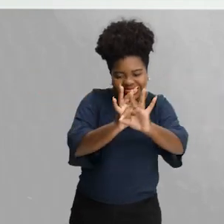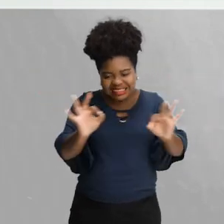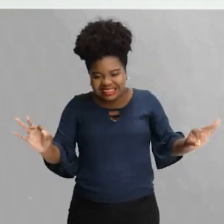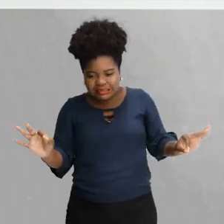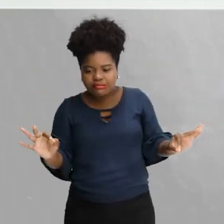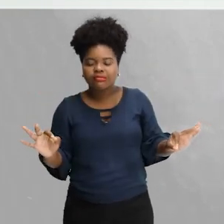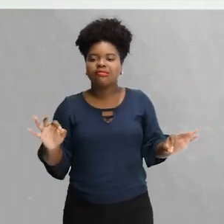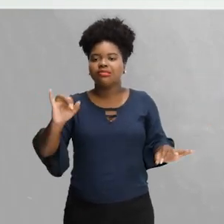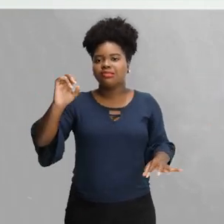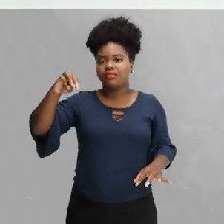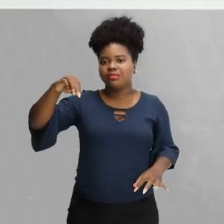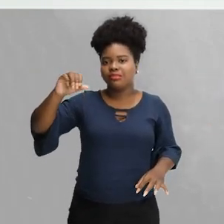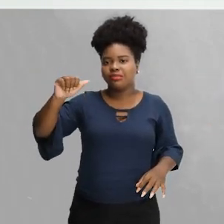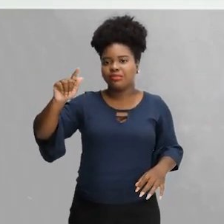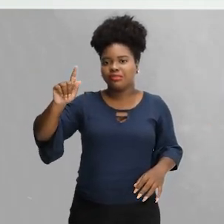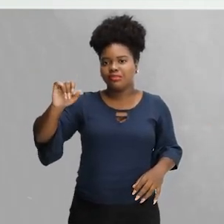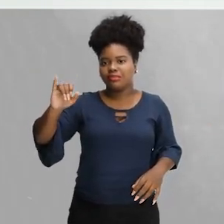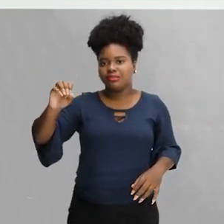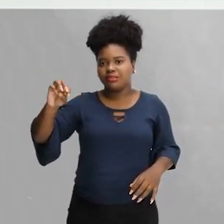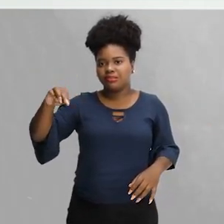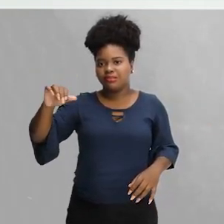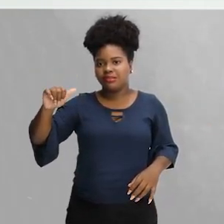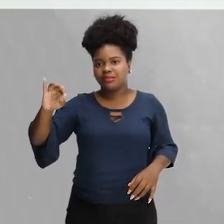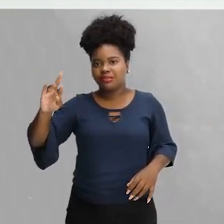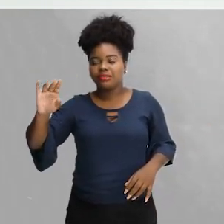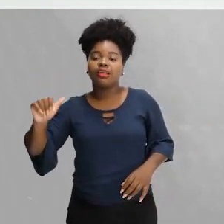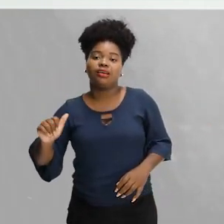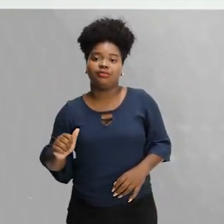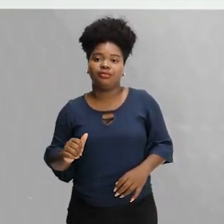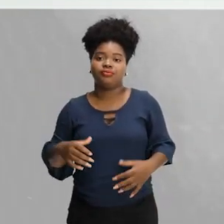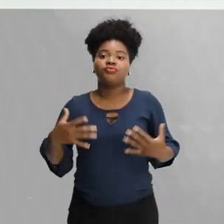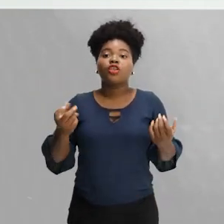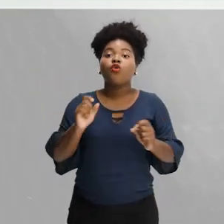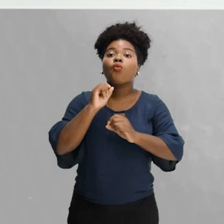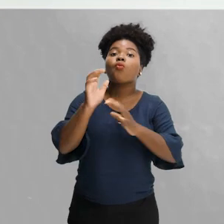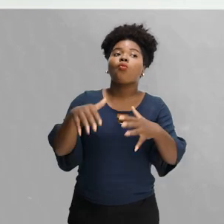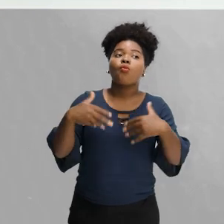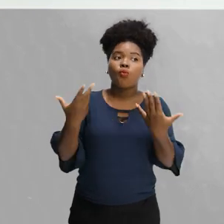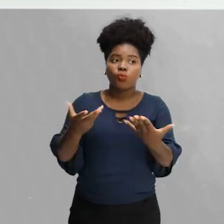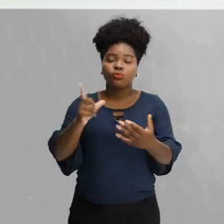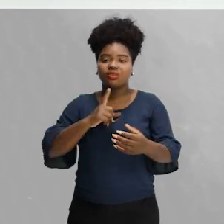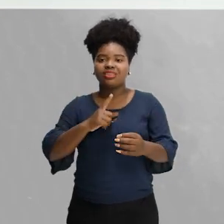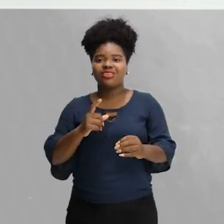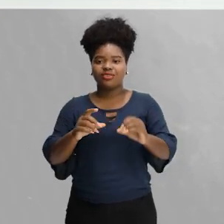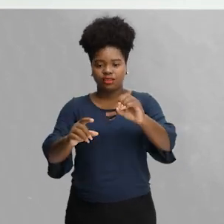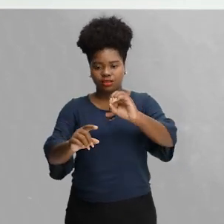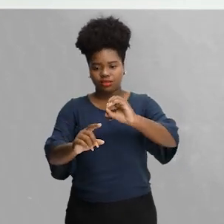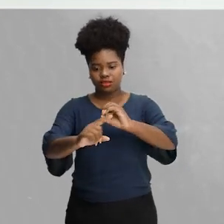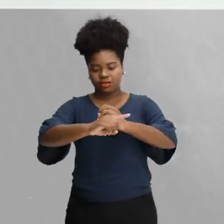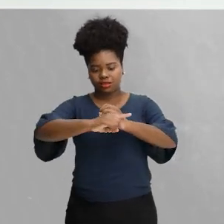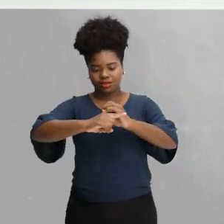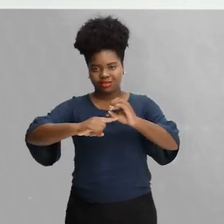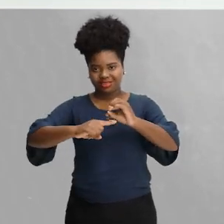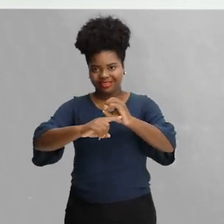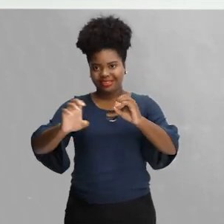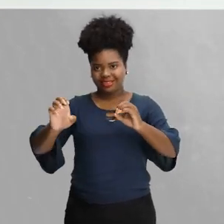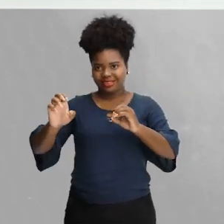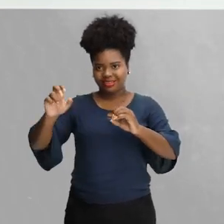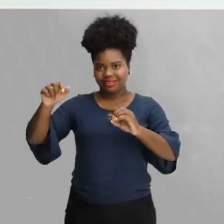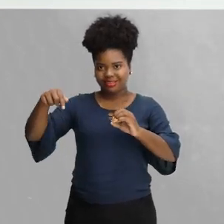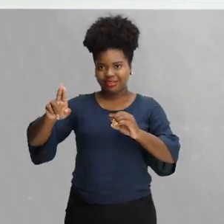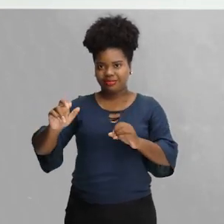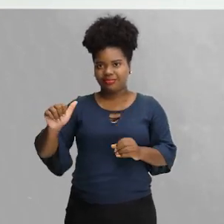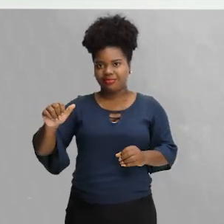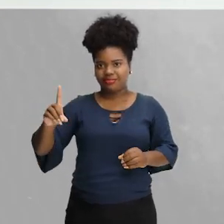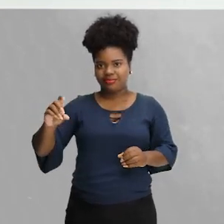linhas minhas aqui, ó. Tá aqui a Terra, e eu vou dividir a linha do Equador, o Trópico de Câncer ao norte,